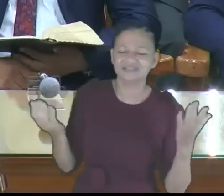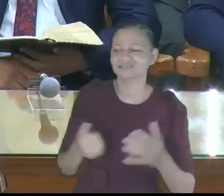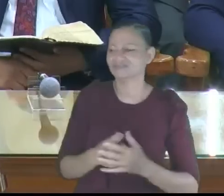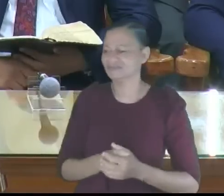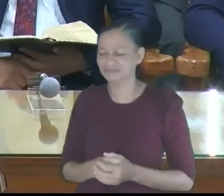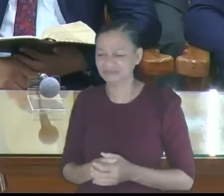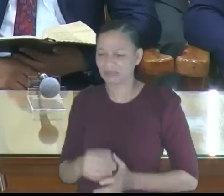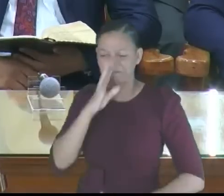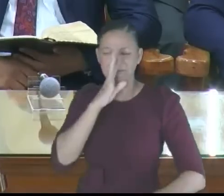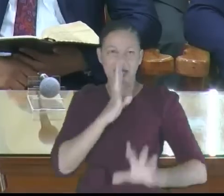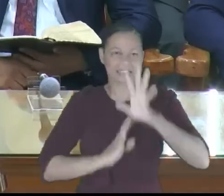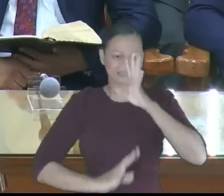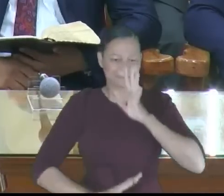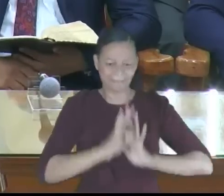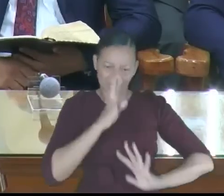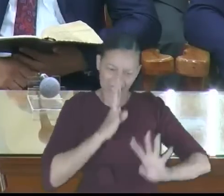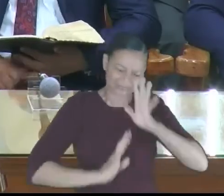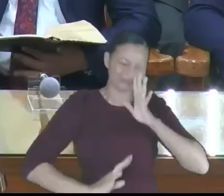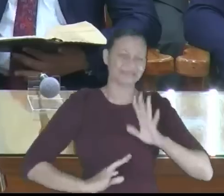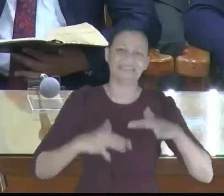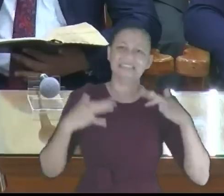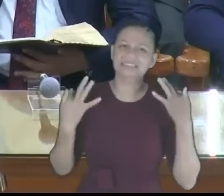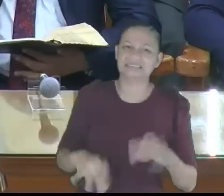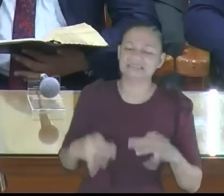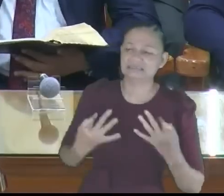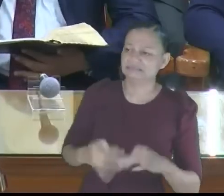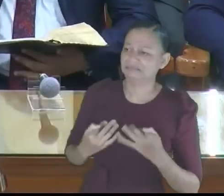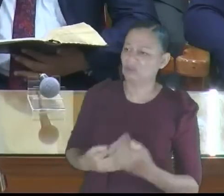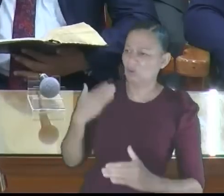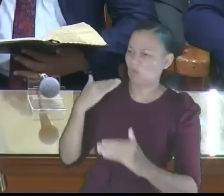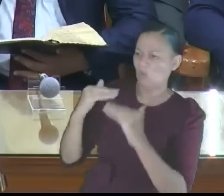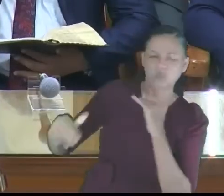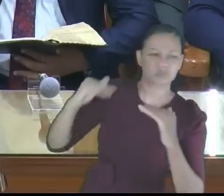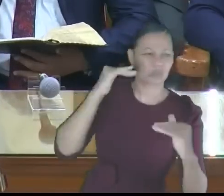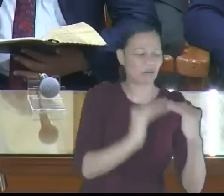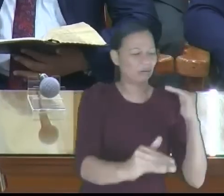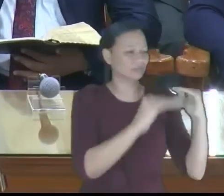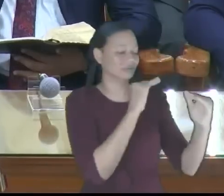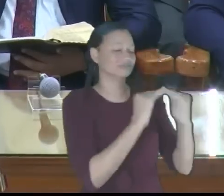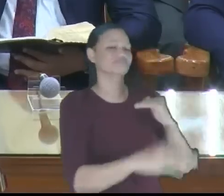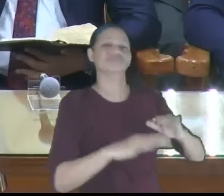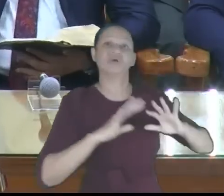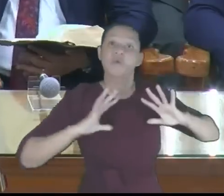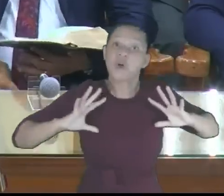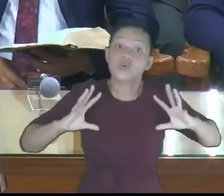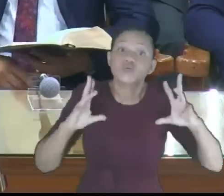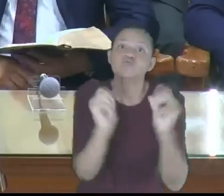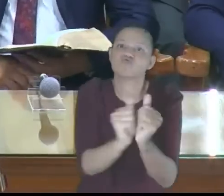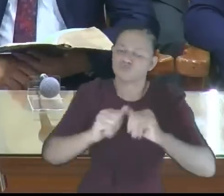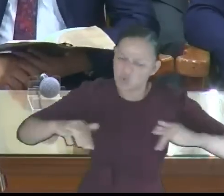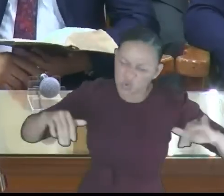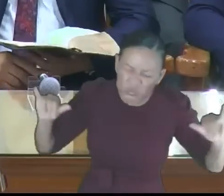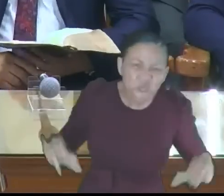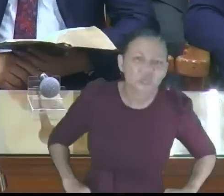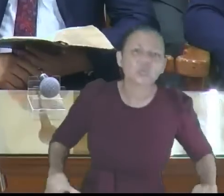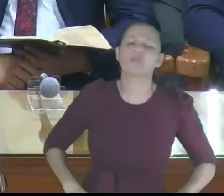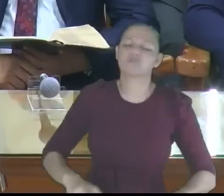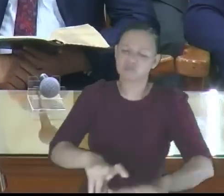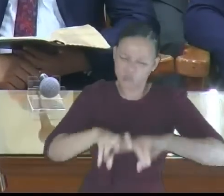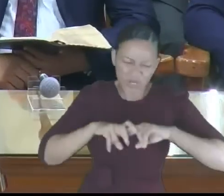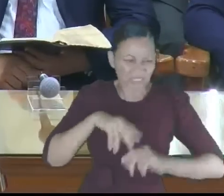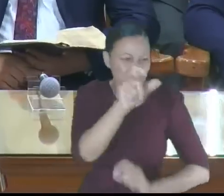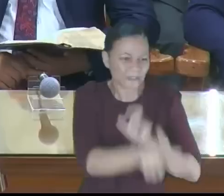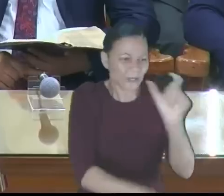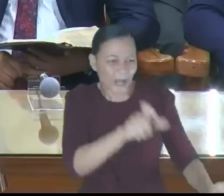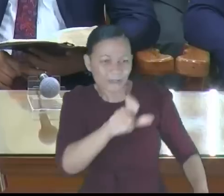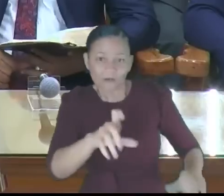de calúnia. Dores de contrariedades. Mas Paulo disse, tudo sofro por amor dos escolhidos,